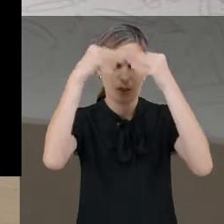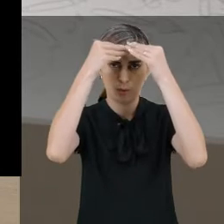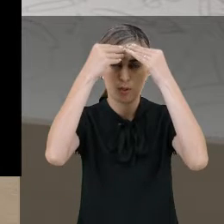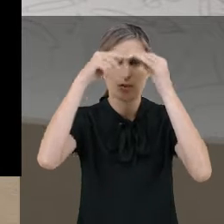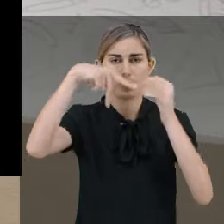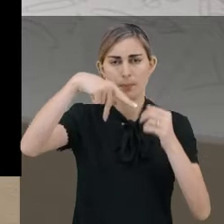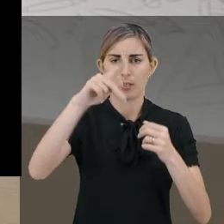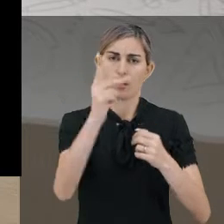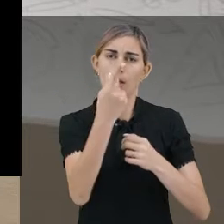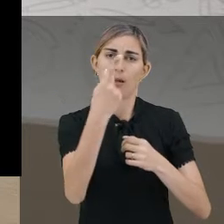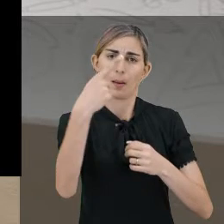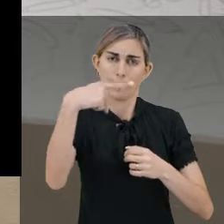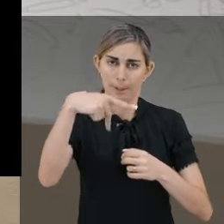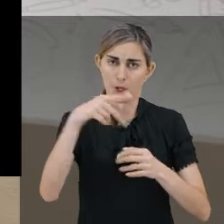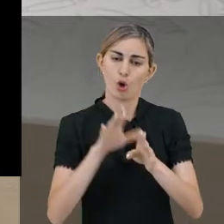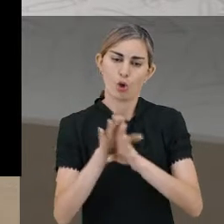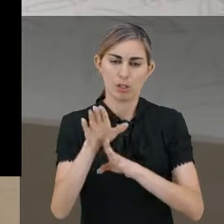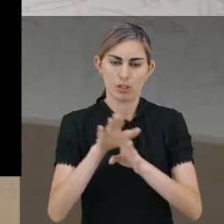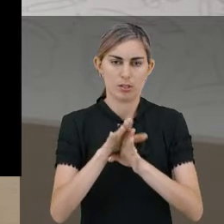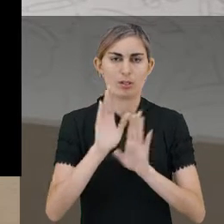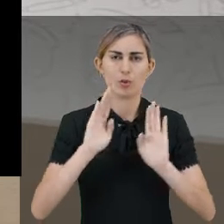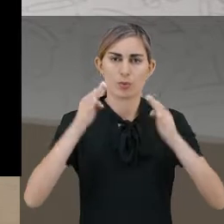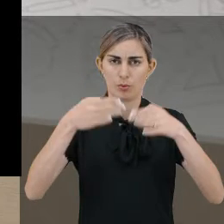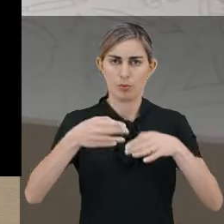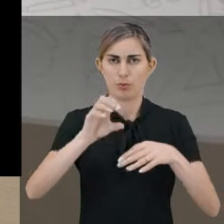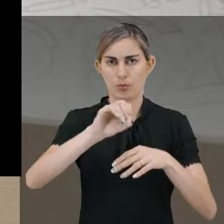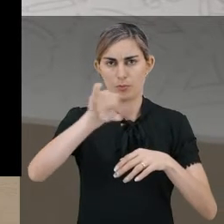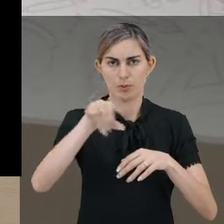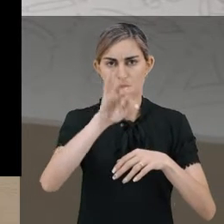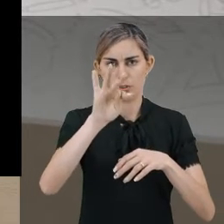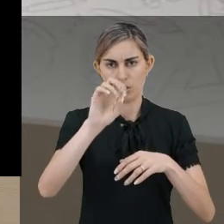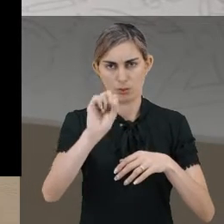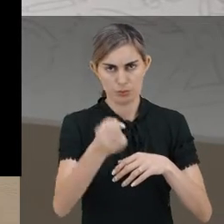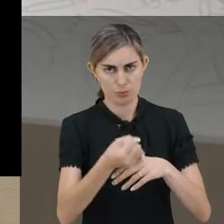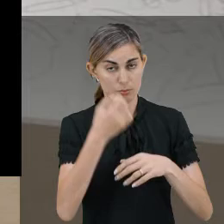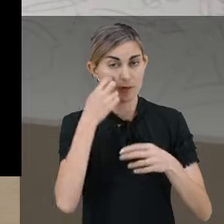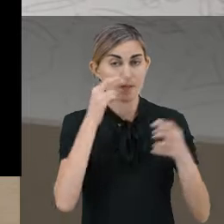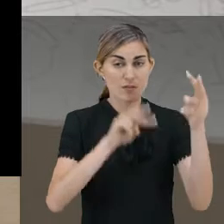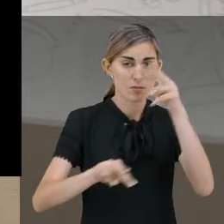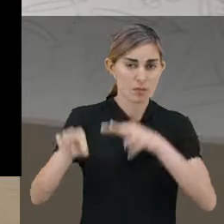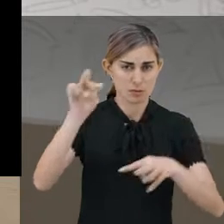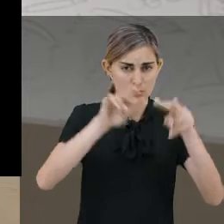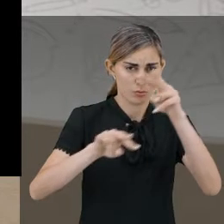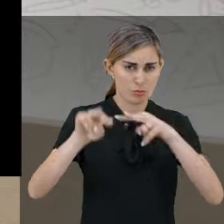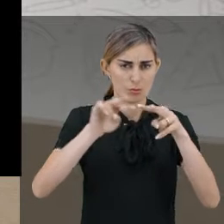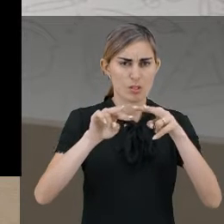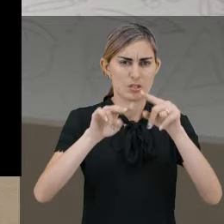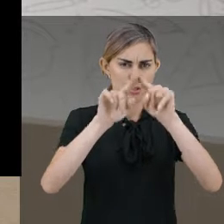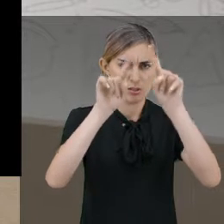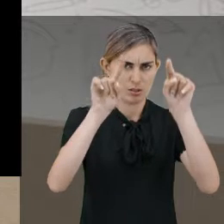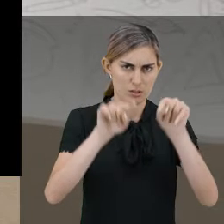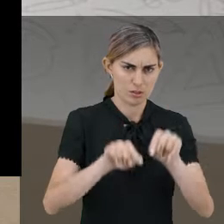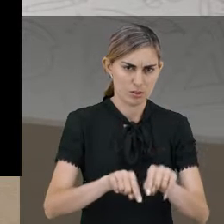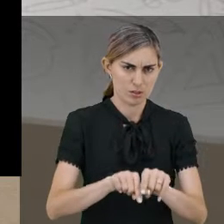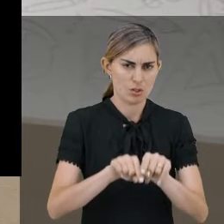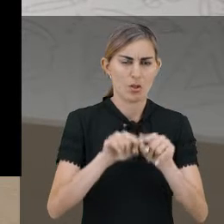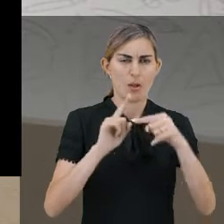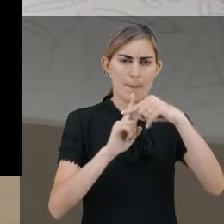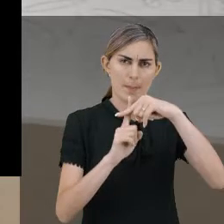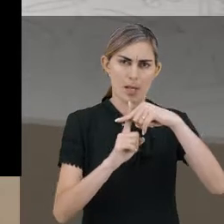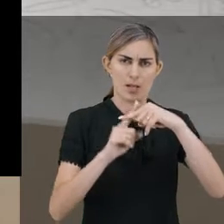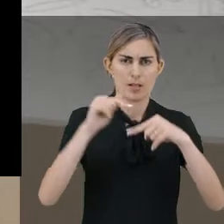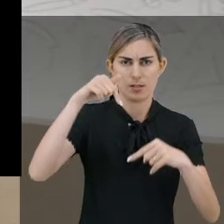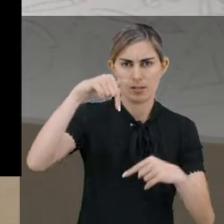linguagem PHP de forma orientada a objetos. A partir do momento em que vocês visualizam que o módulo do Apache,